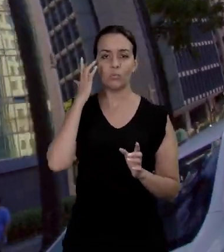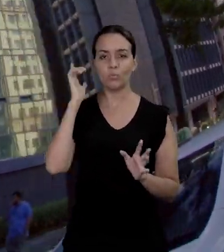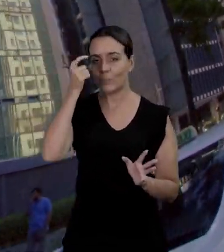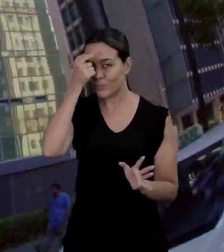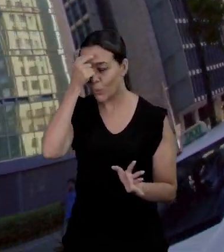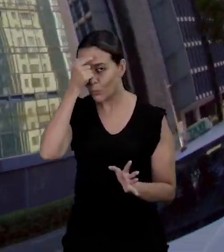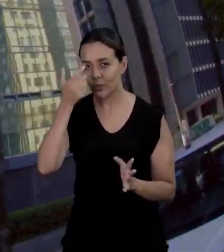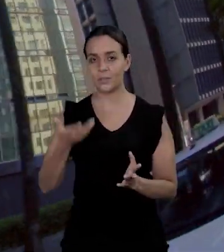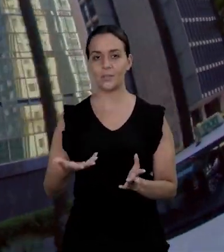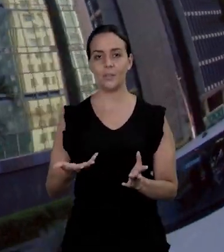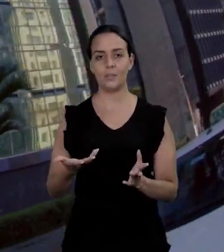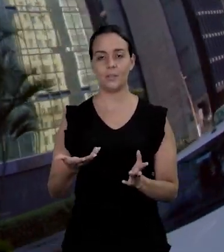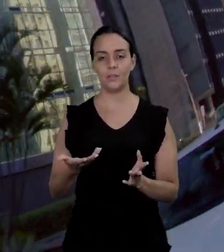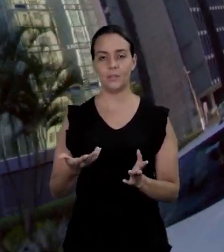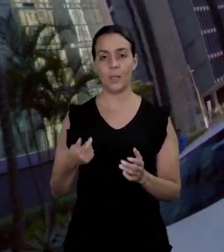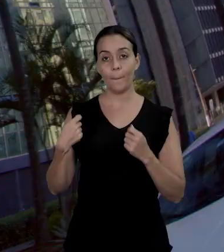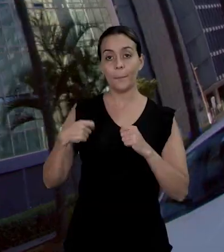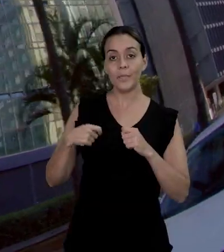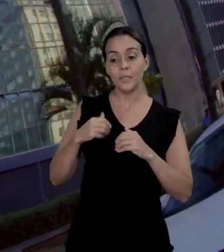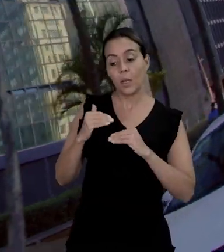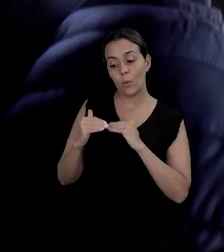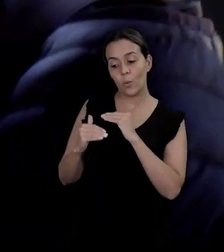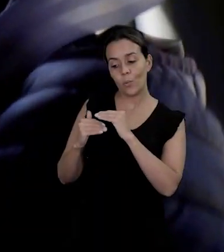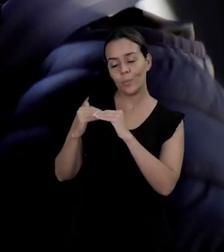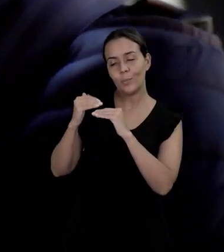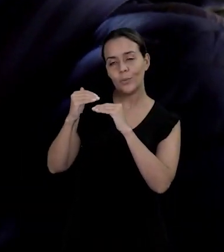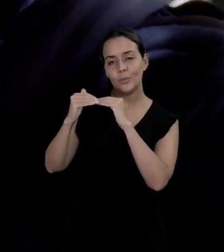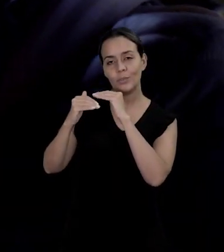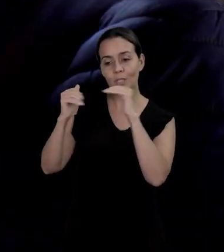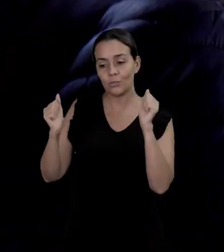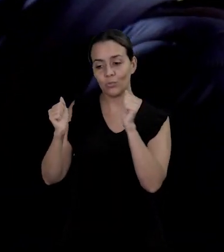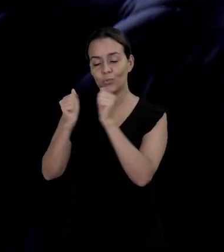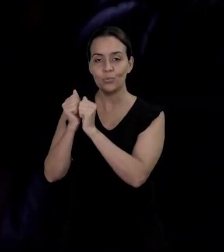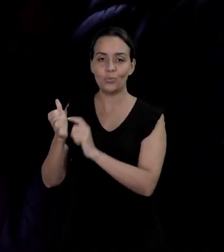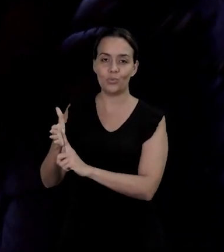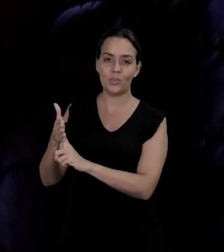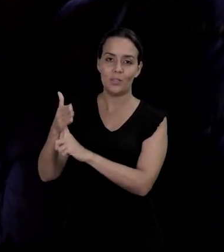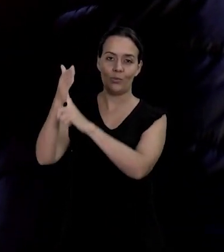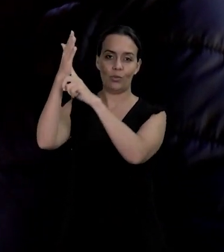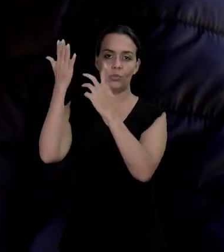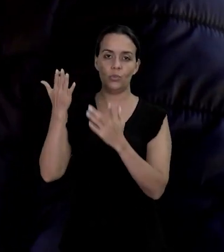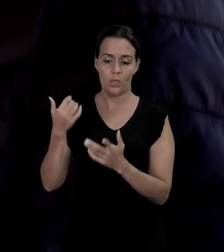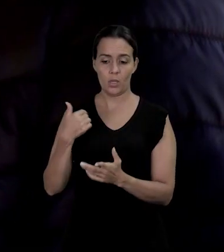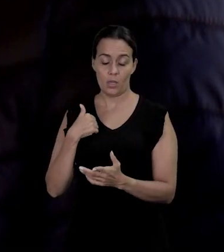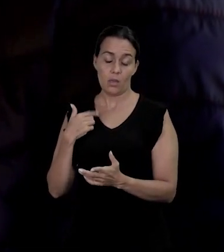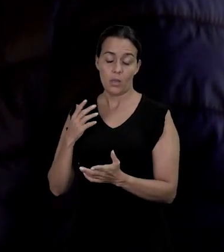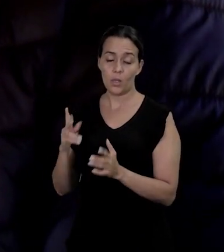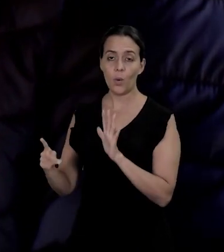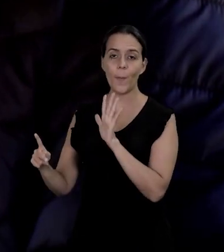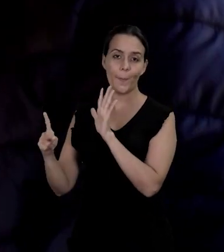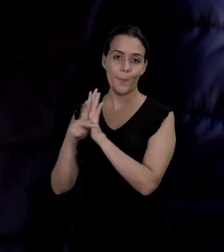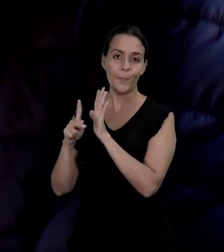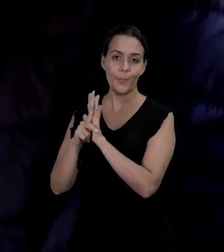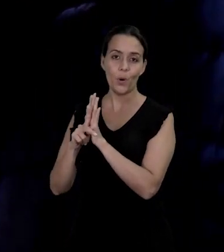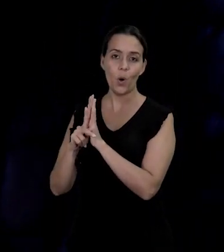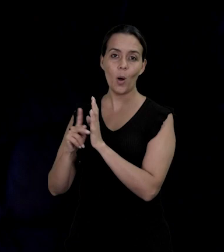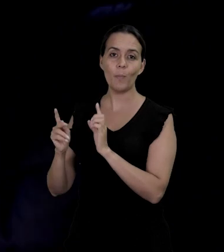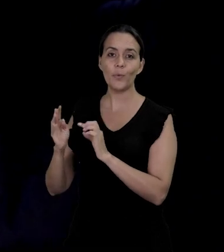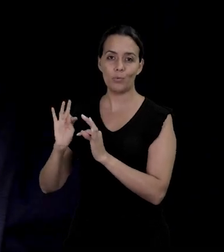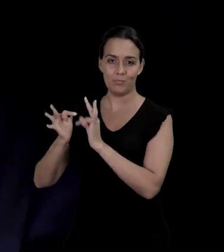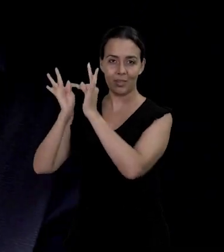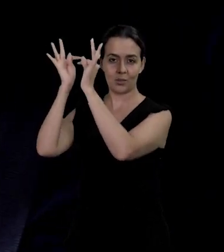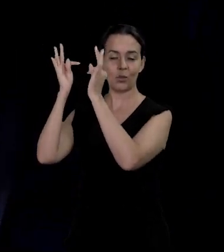Porque eu venho da área técnica, né? Então, assim, eu venho de uma graduação na área técnica e a gente não tinha essa preocupação,